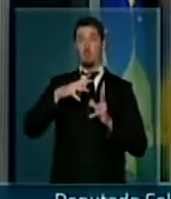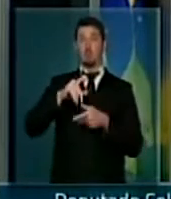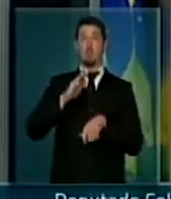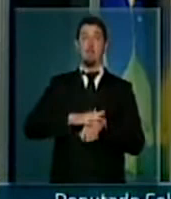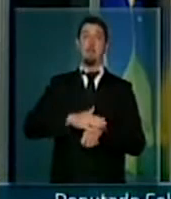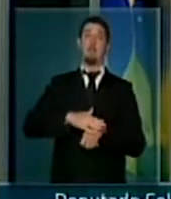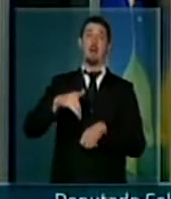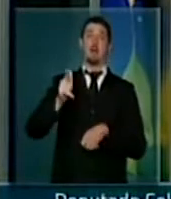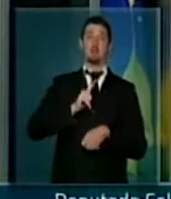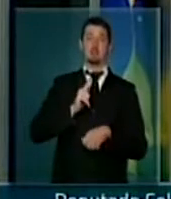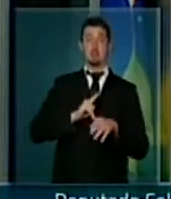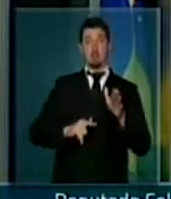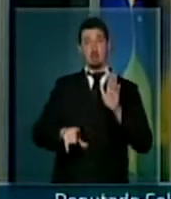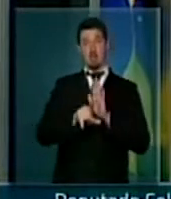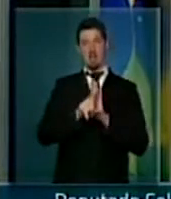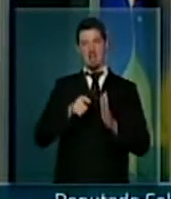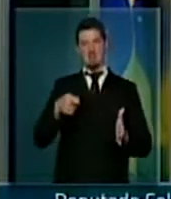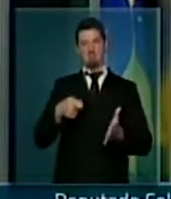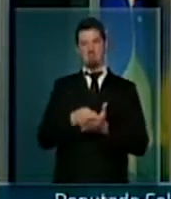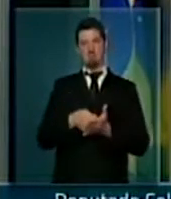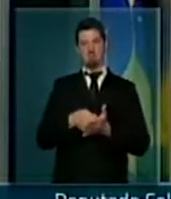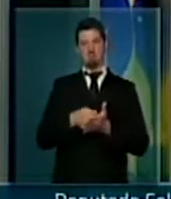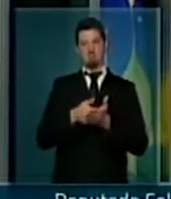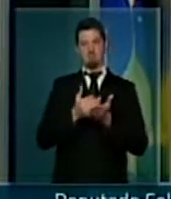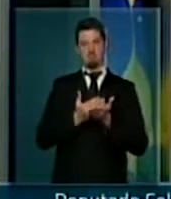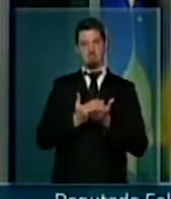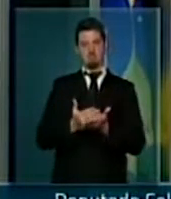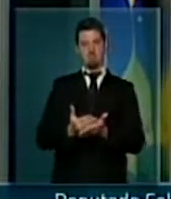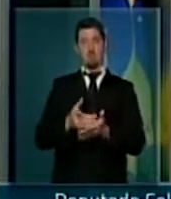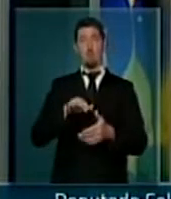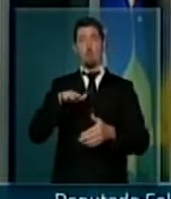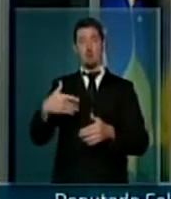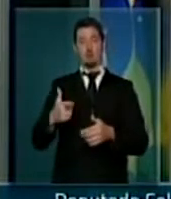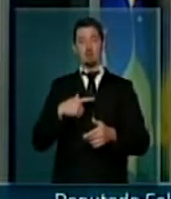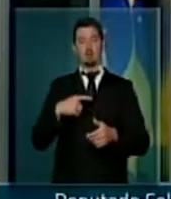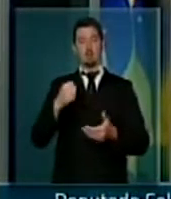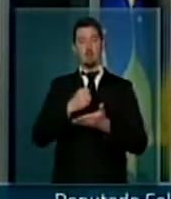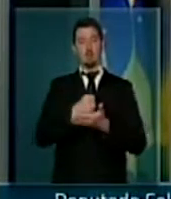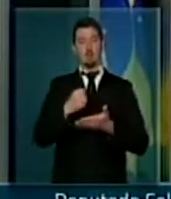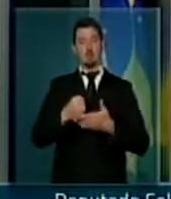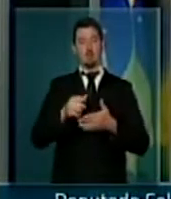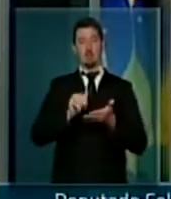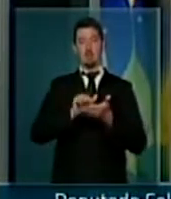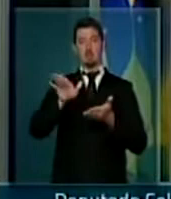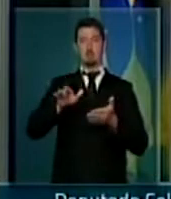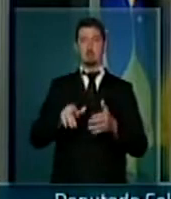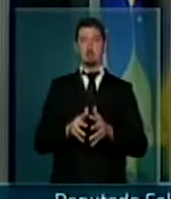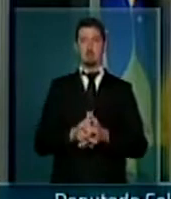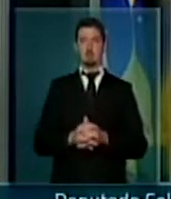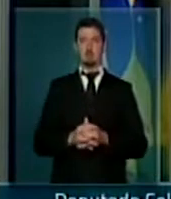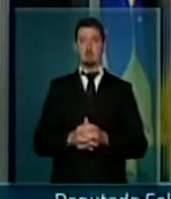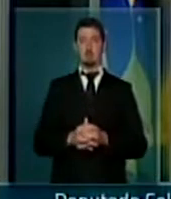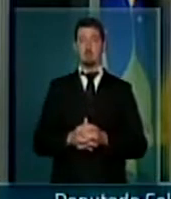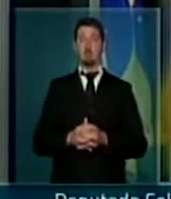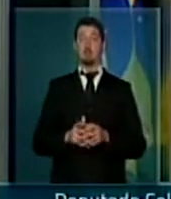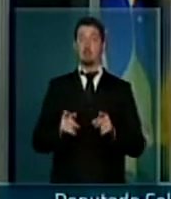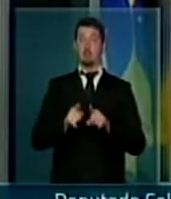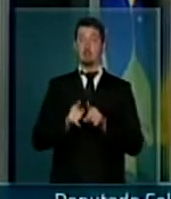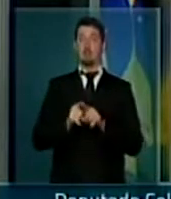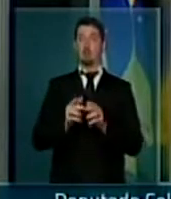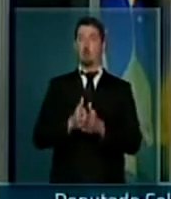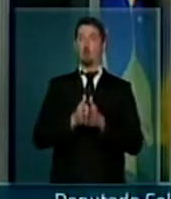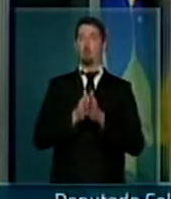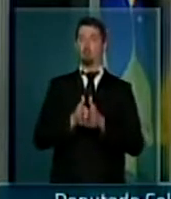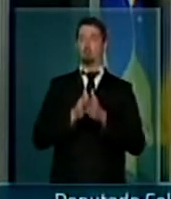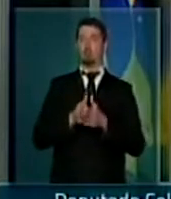mundo. A legislação é rígida e dificulta contratações e demissões. E ainda existe a